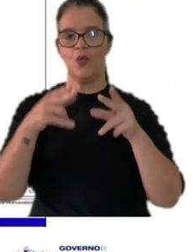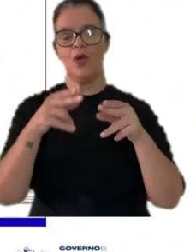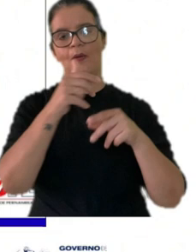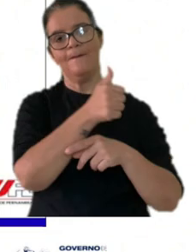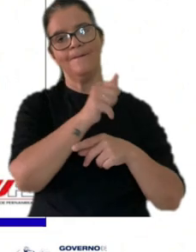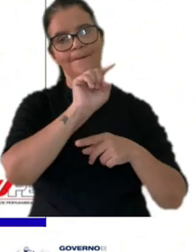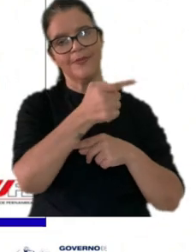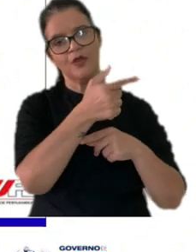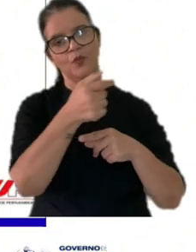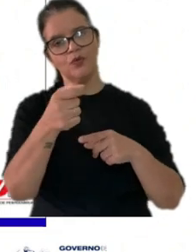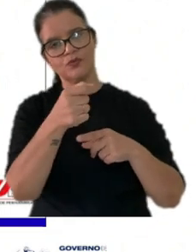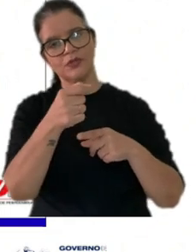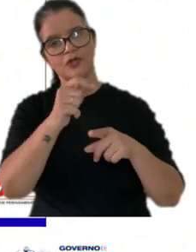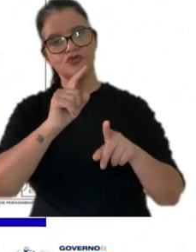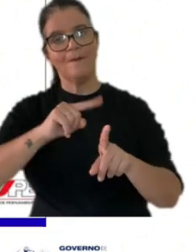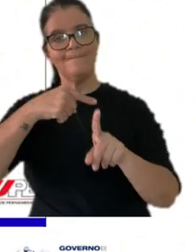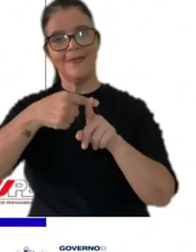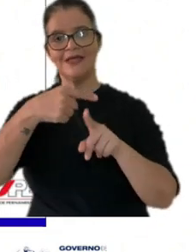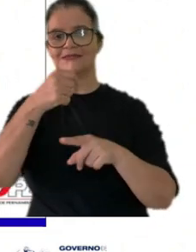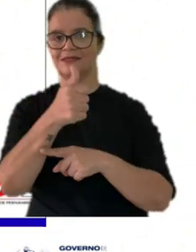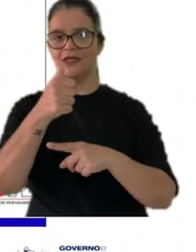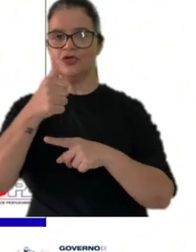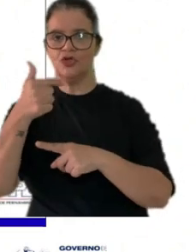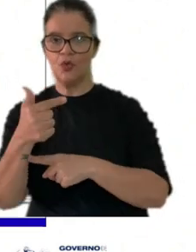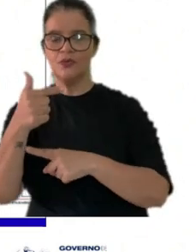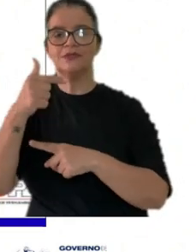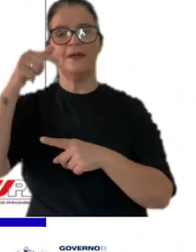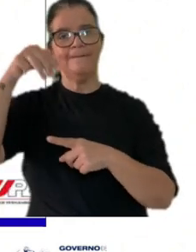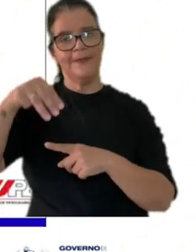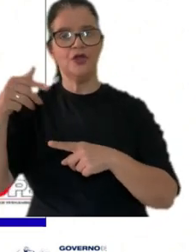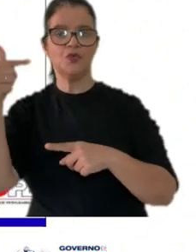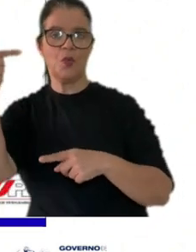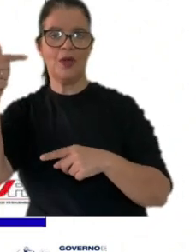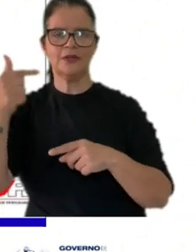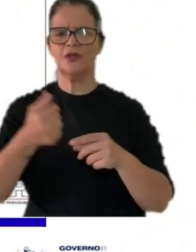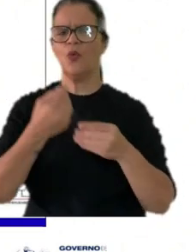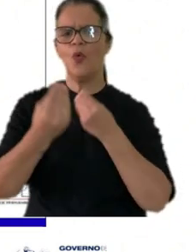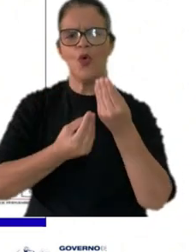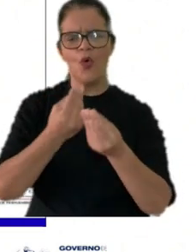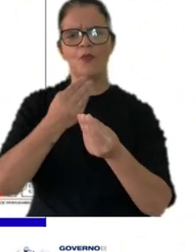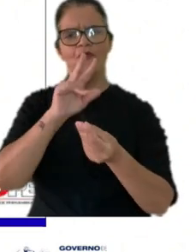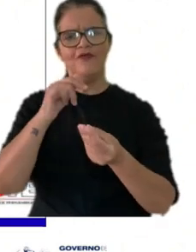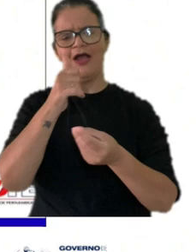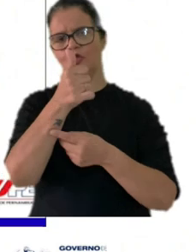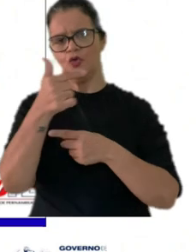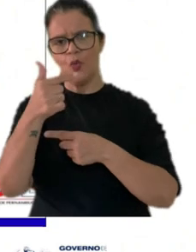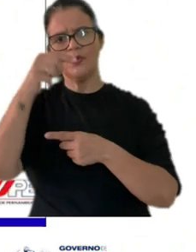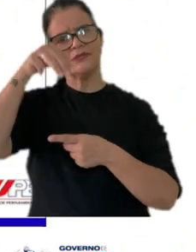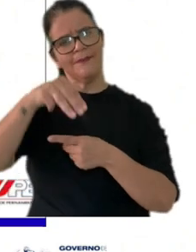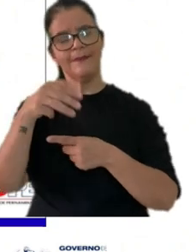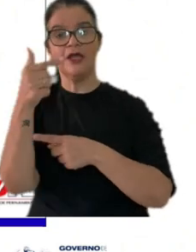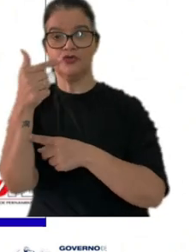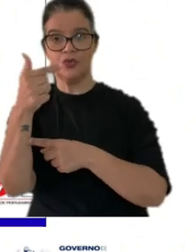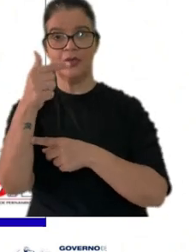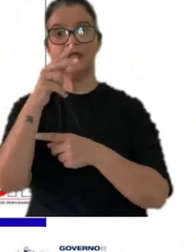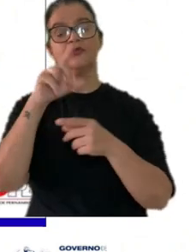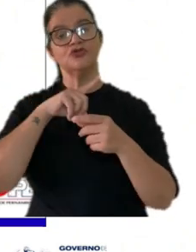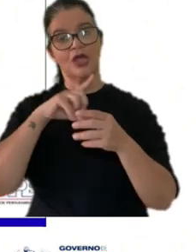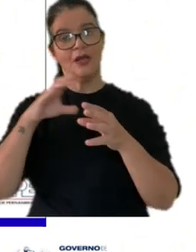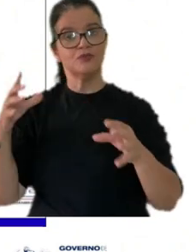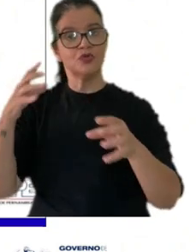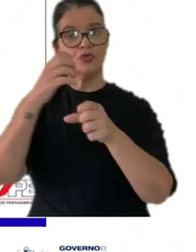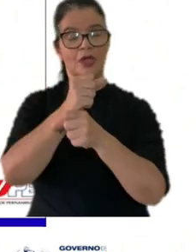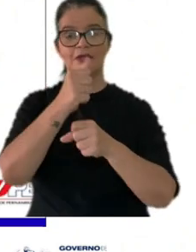mais 112 por metro quadrado como vai instalar 12 metros quadrados então teremos um total de